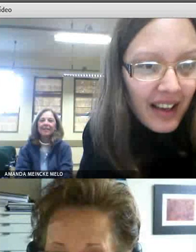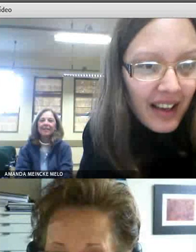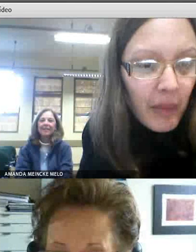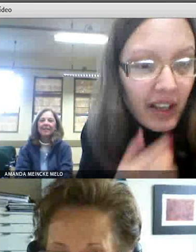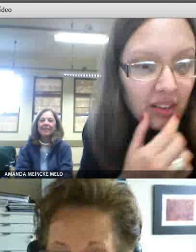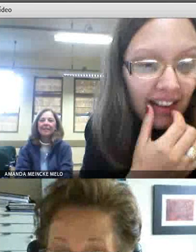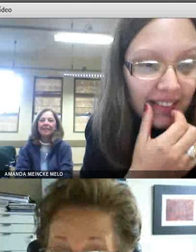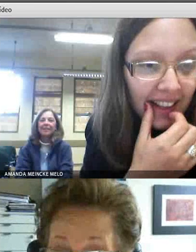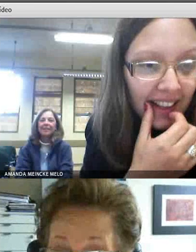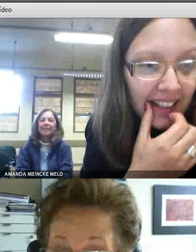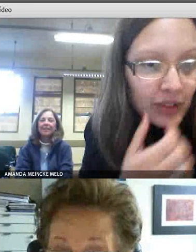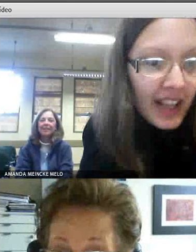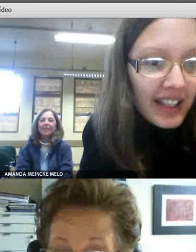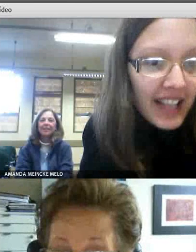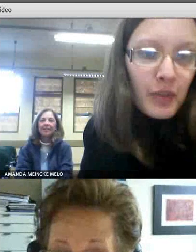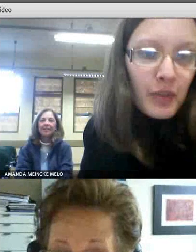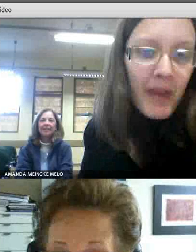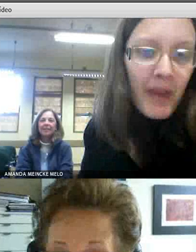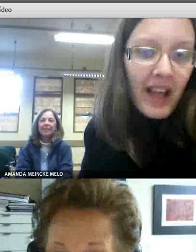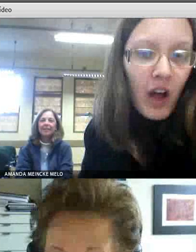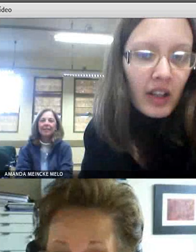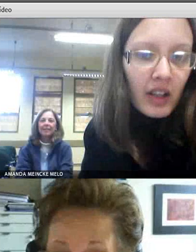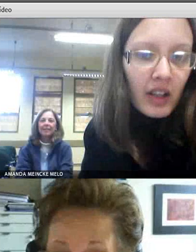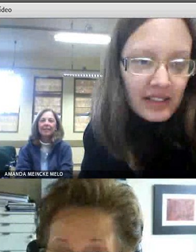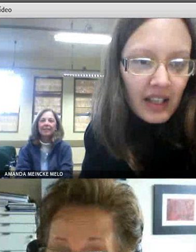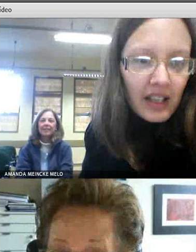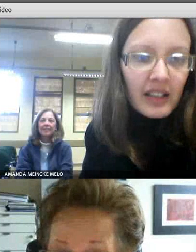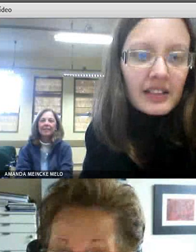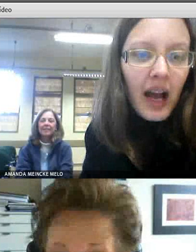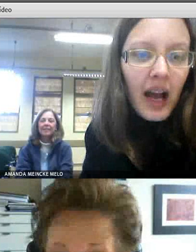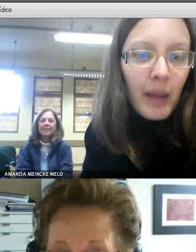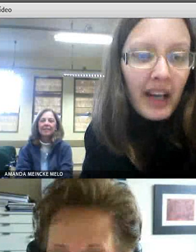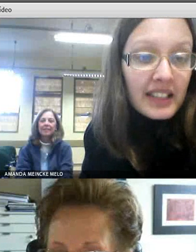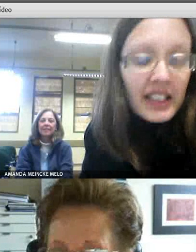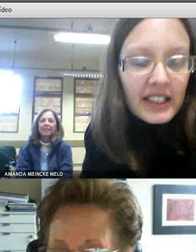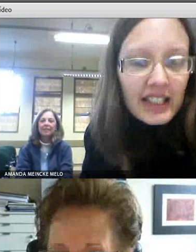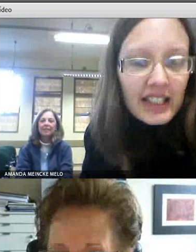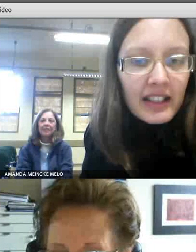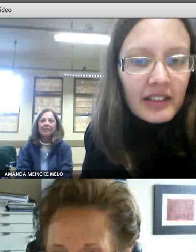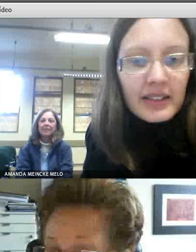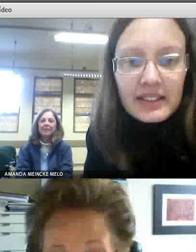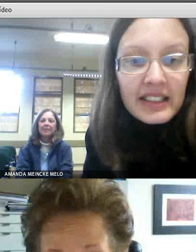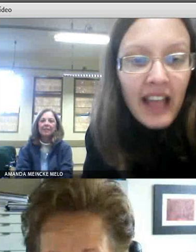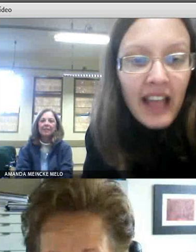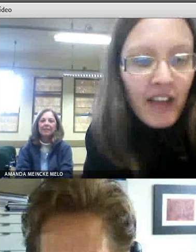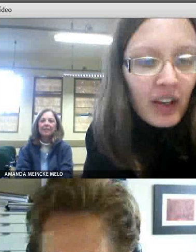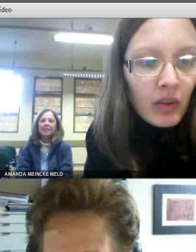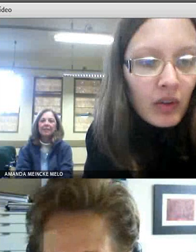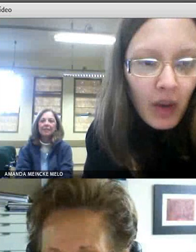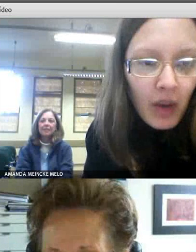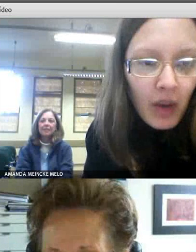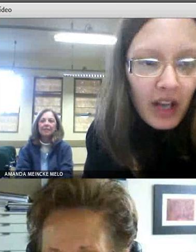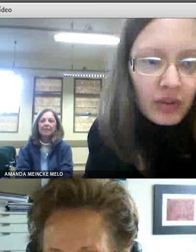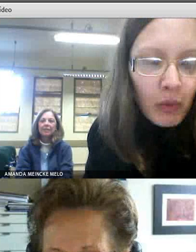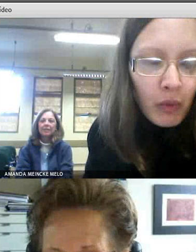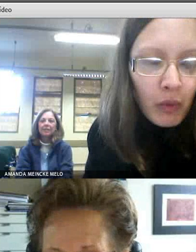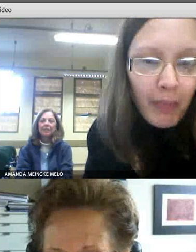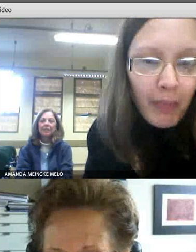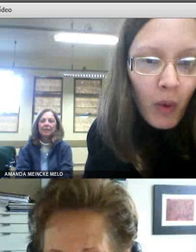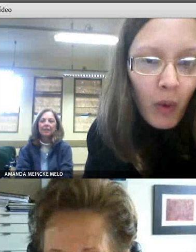Nem perguntaram lá do NTE de Pelotas, a Maritânia, né? Se devem contar com a ajuda